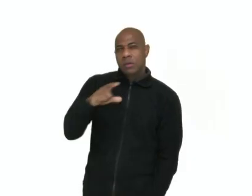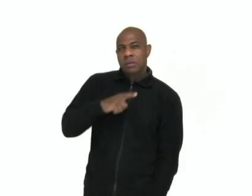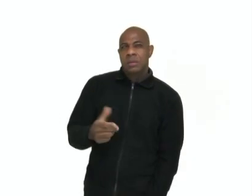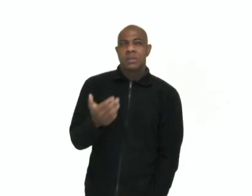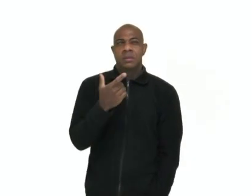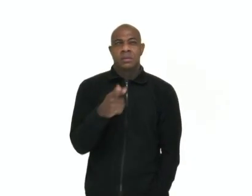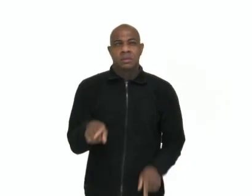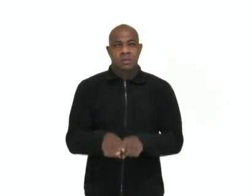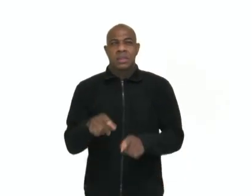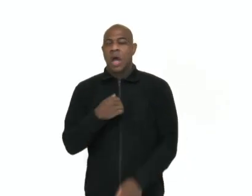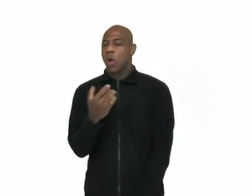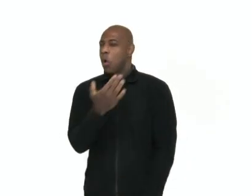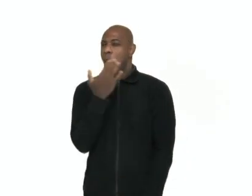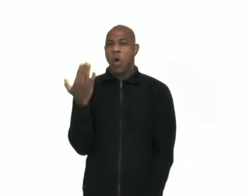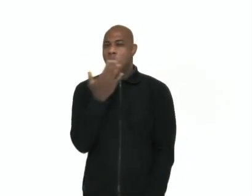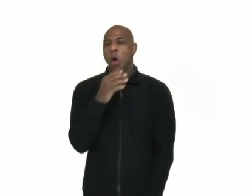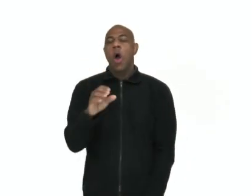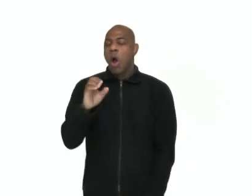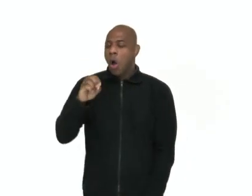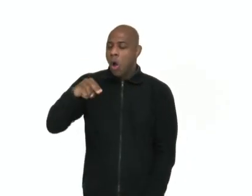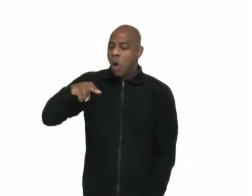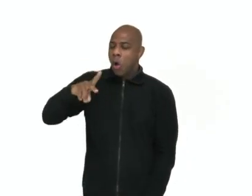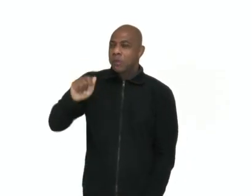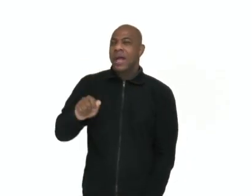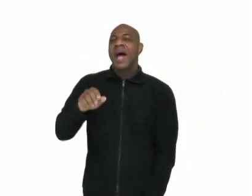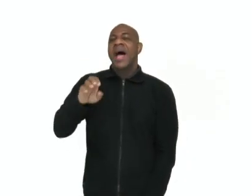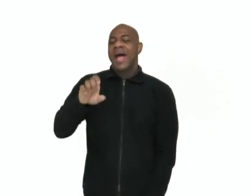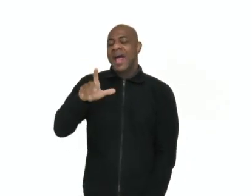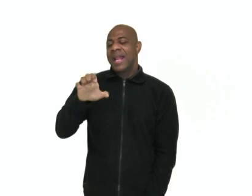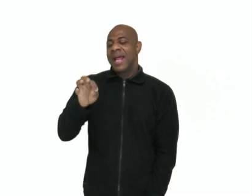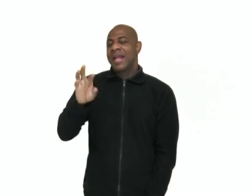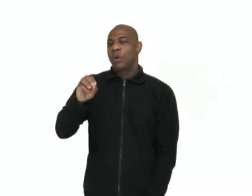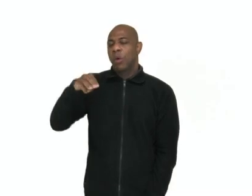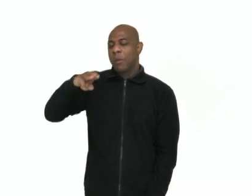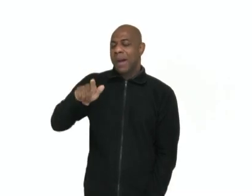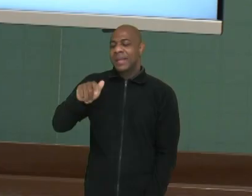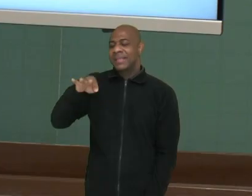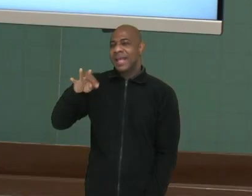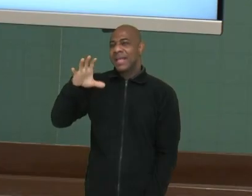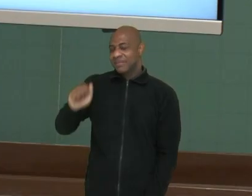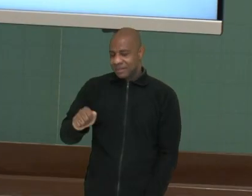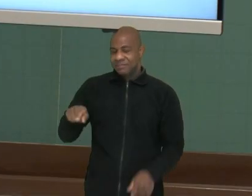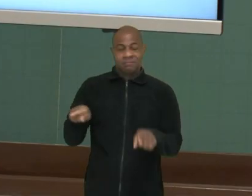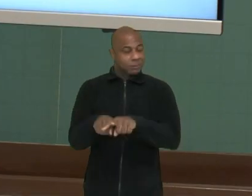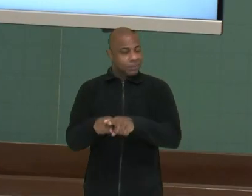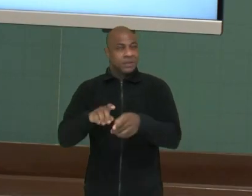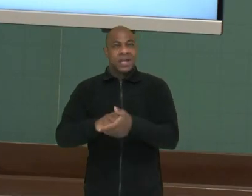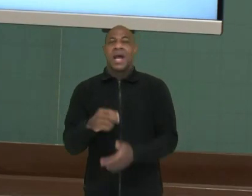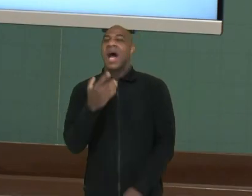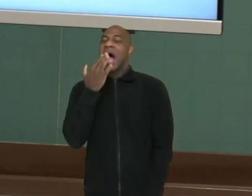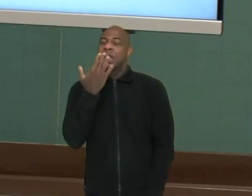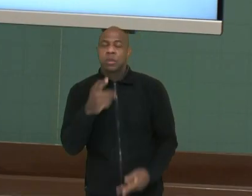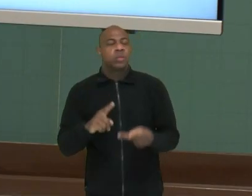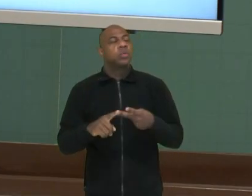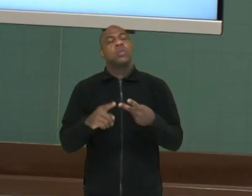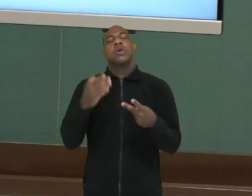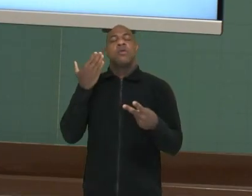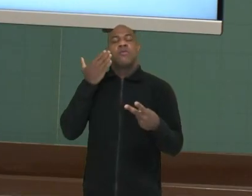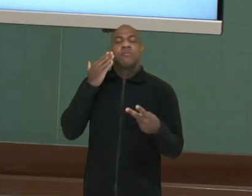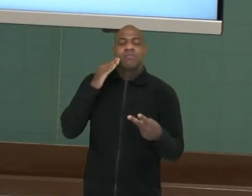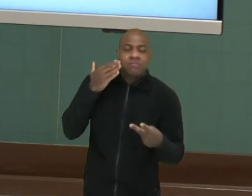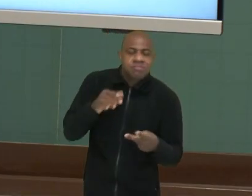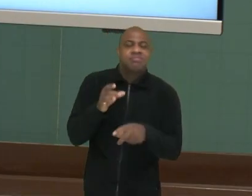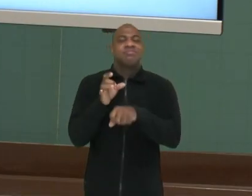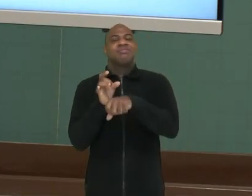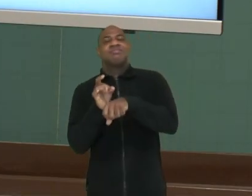Você sabia que uma cor é uma onda eletromagnética? Pois é. A cor verde é uma onda eletromagnética, a cor azul, qualquer cor, pessoal, é